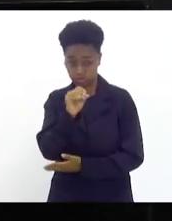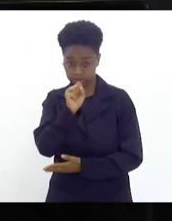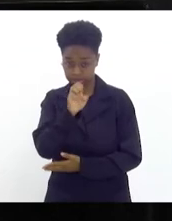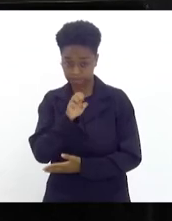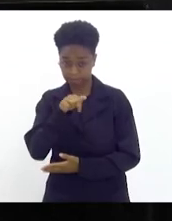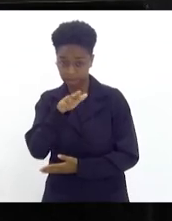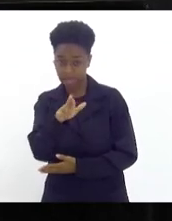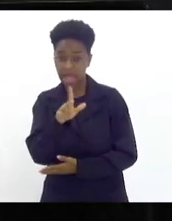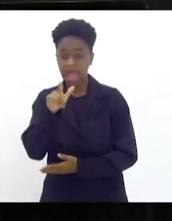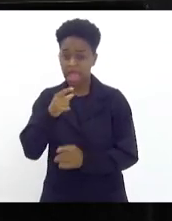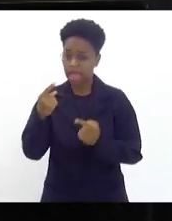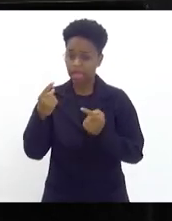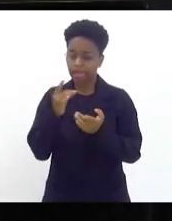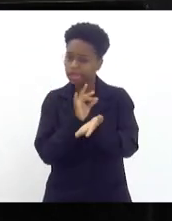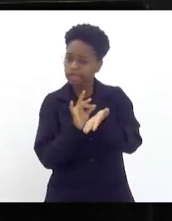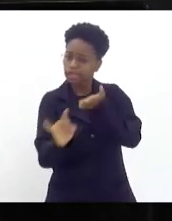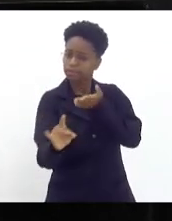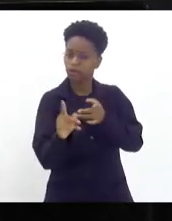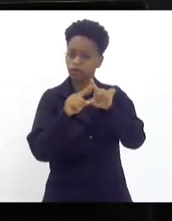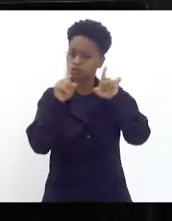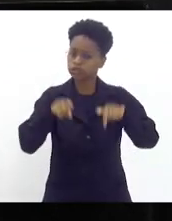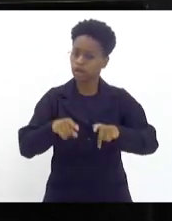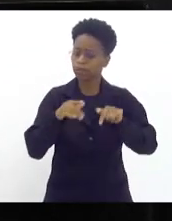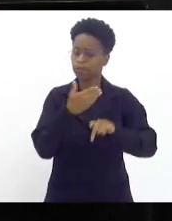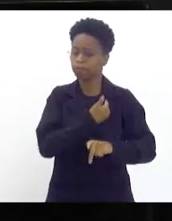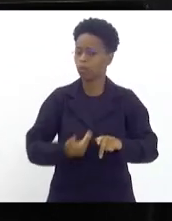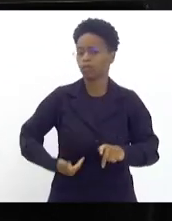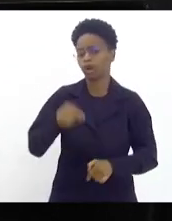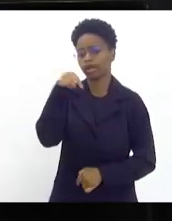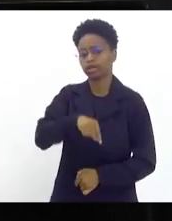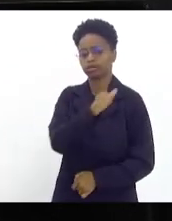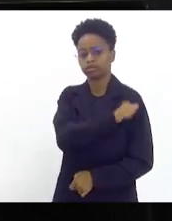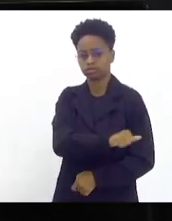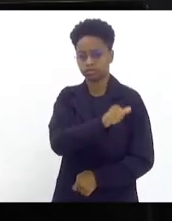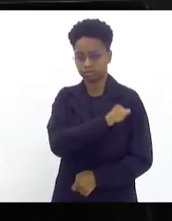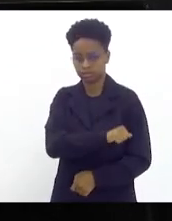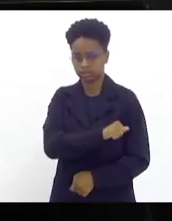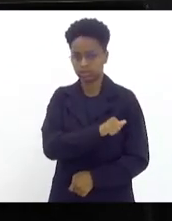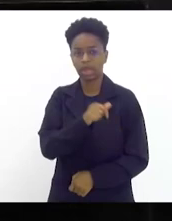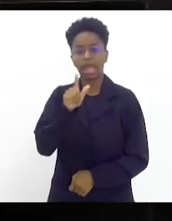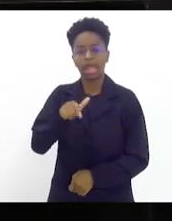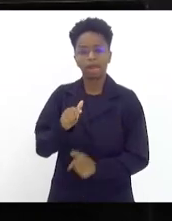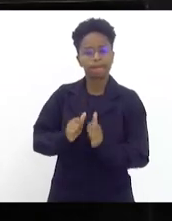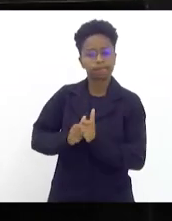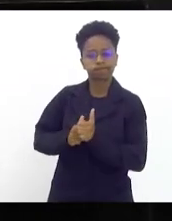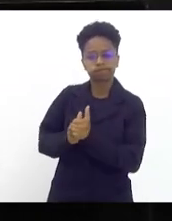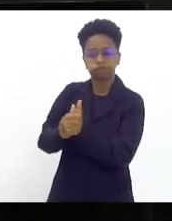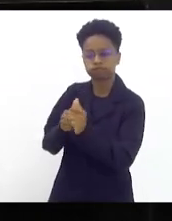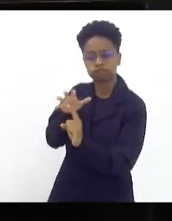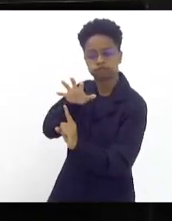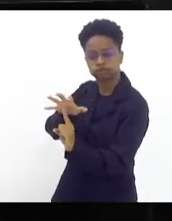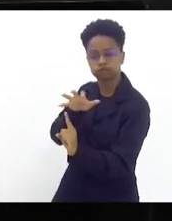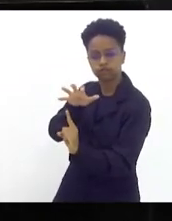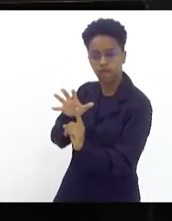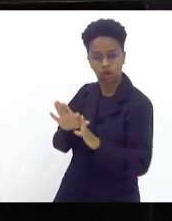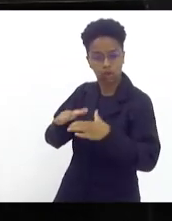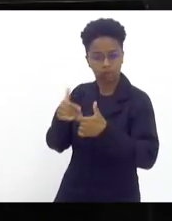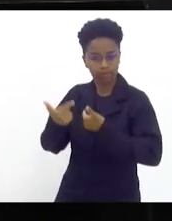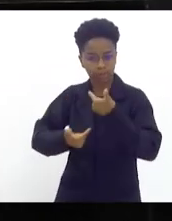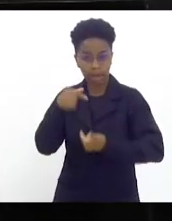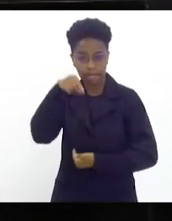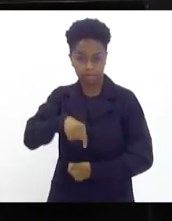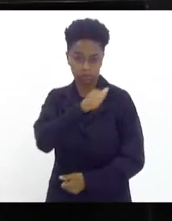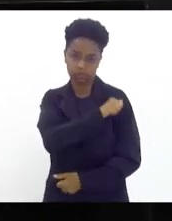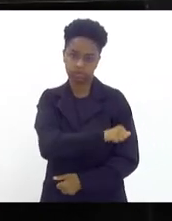como inimigo dos Servidores Públicos desse estado está se colocando como perseguidor da classe trabalhadora do Estado do Rio de Janeiro